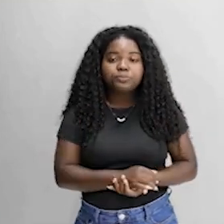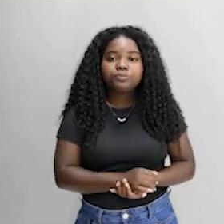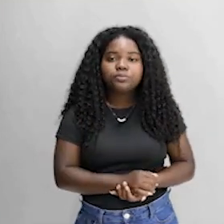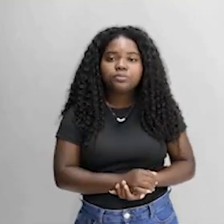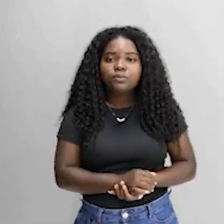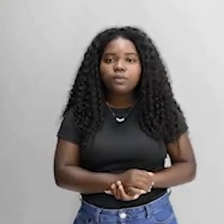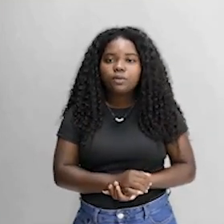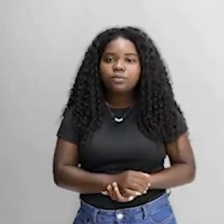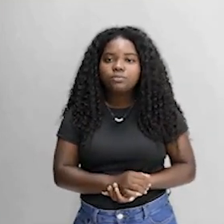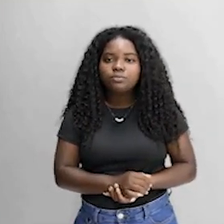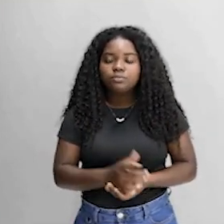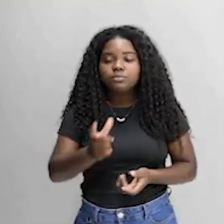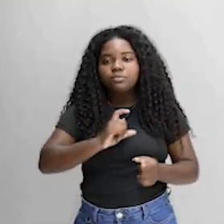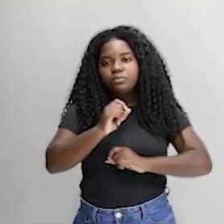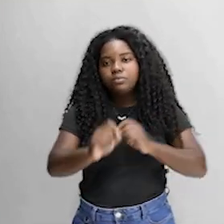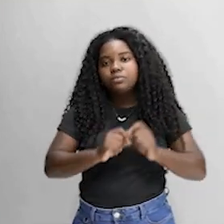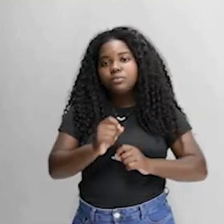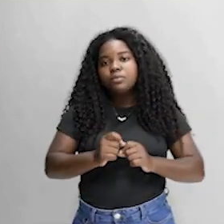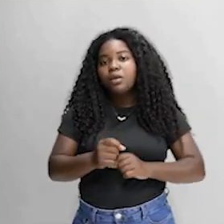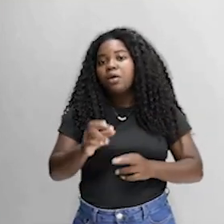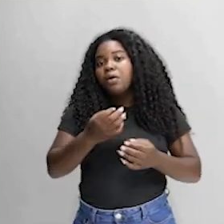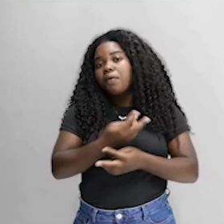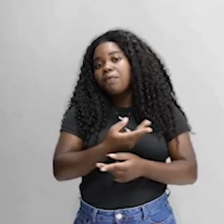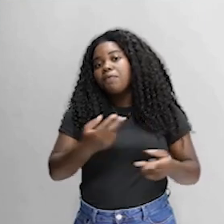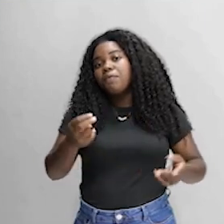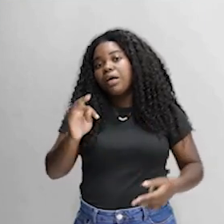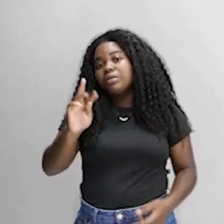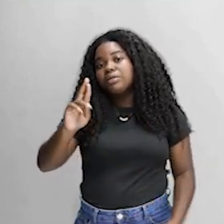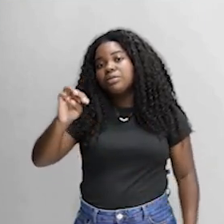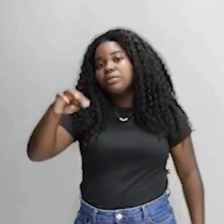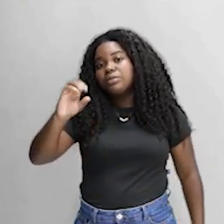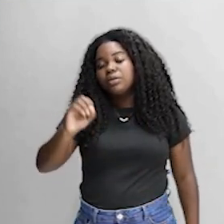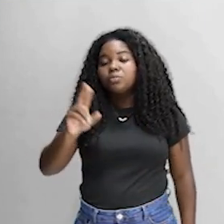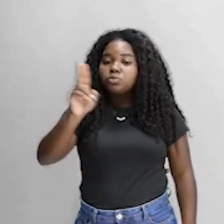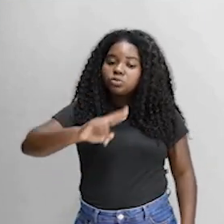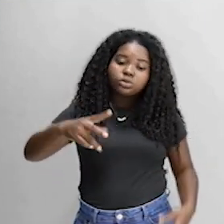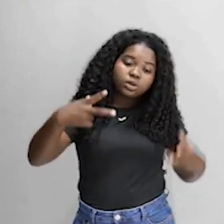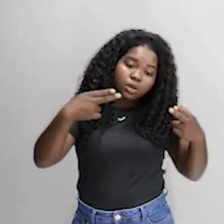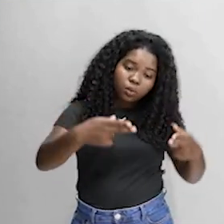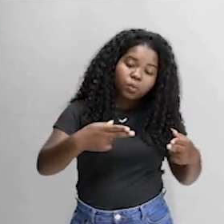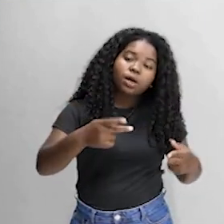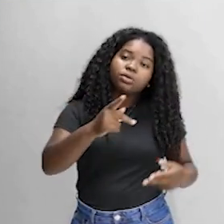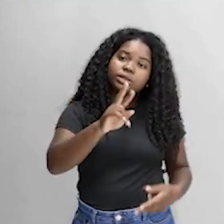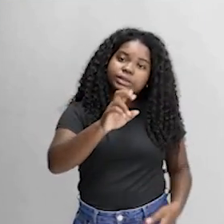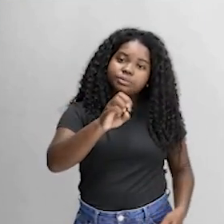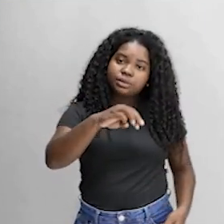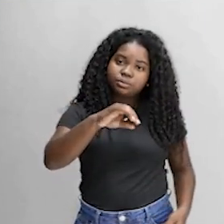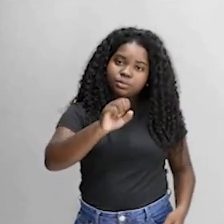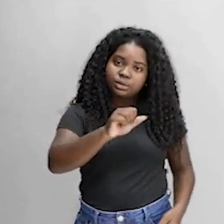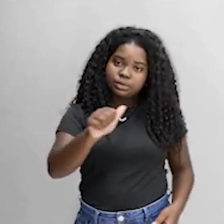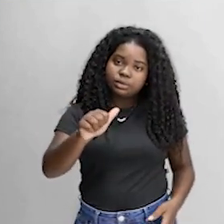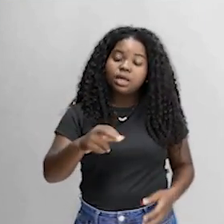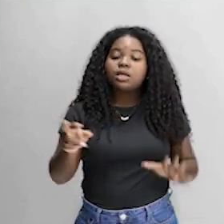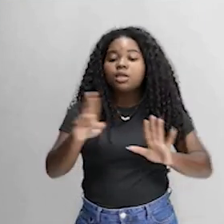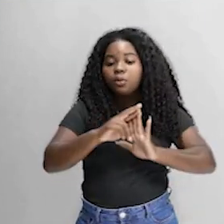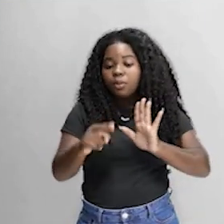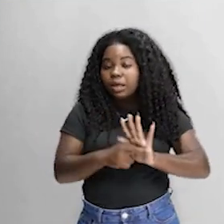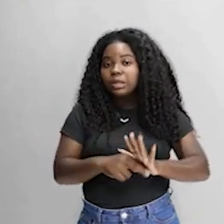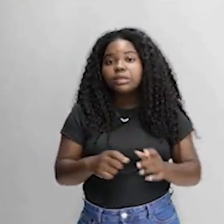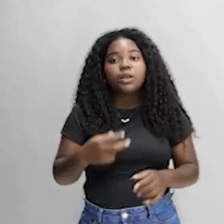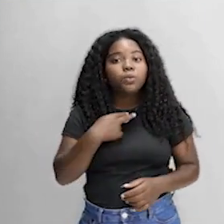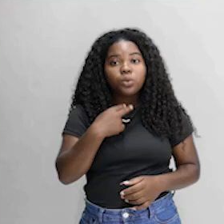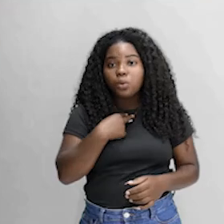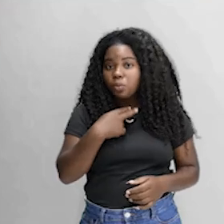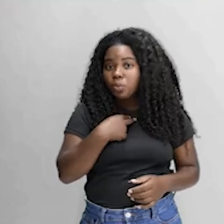conclusão, eu tenho os termos utilizados da mesma forma que eu usei nas premissas. É uma regra, eu não posso quebrar essa